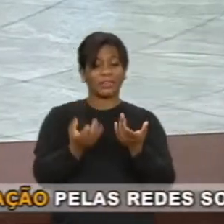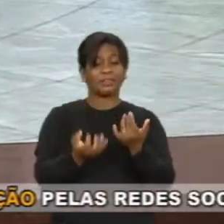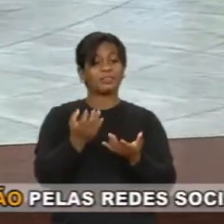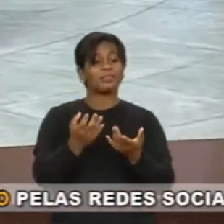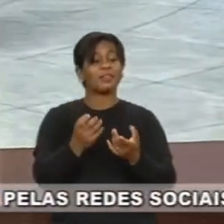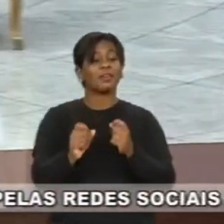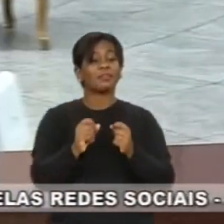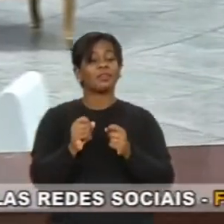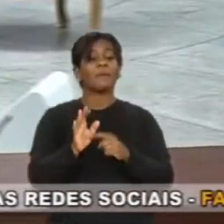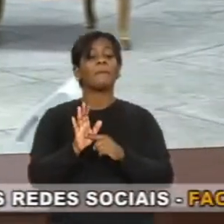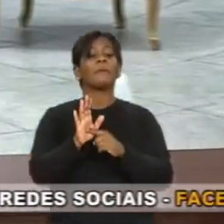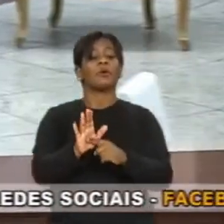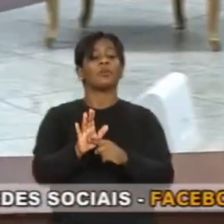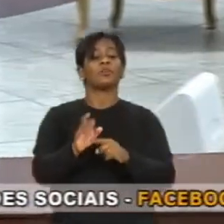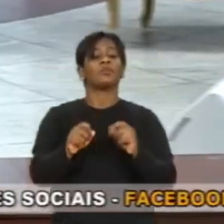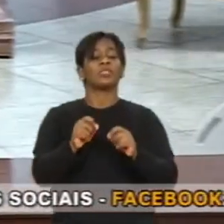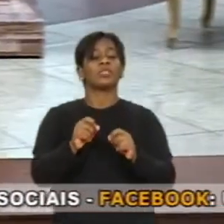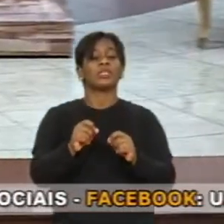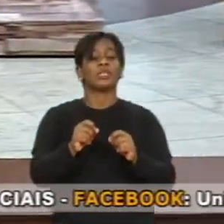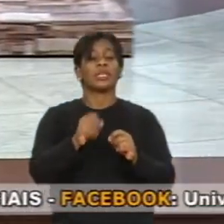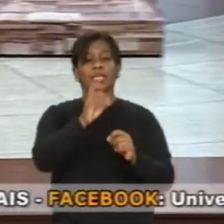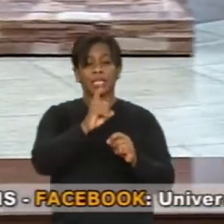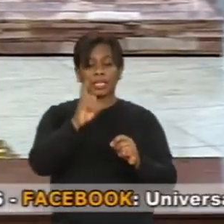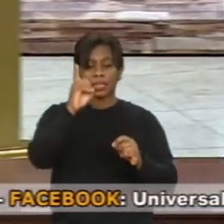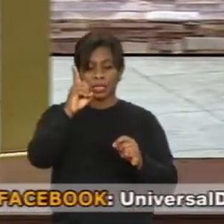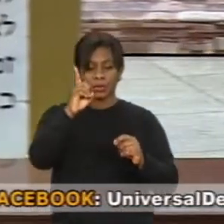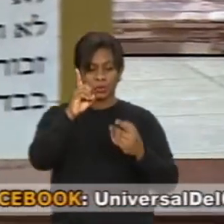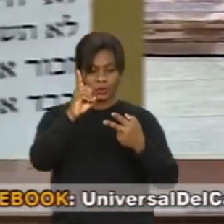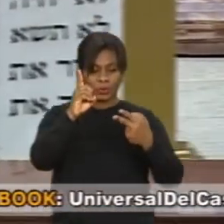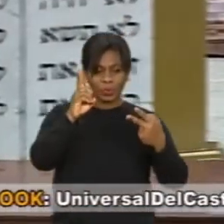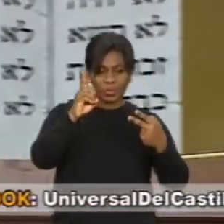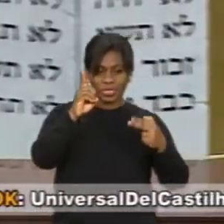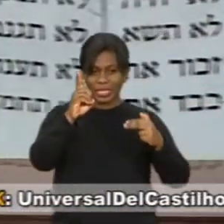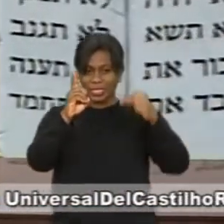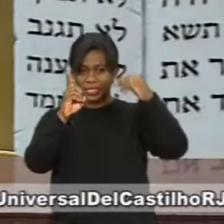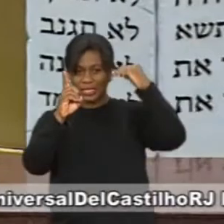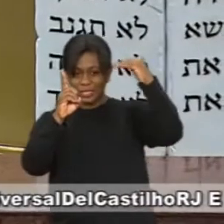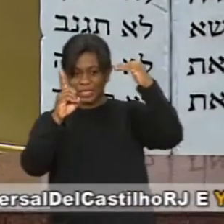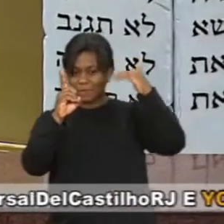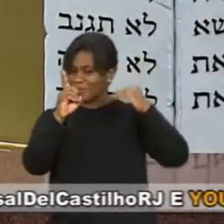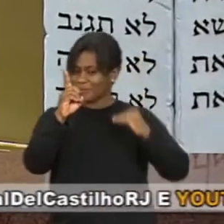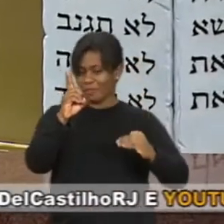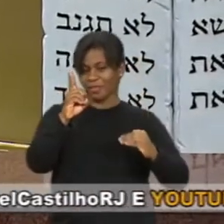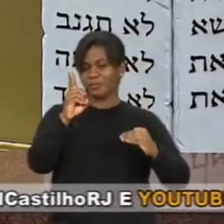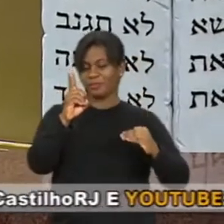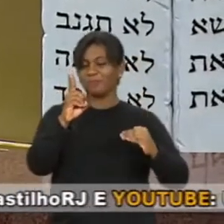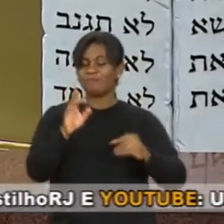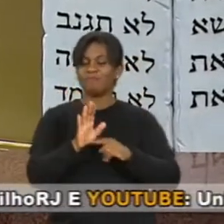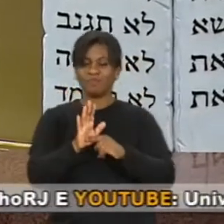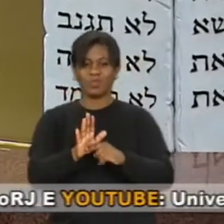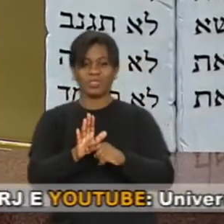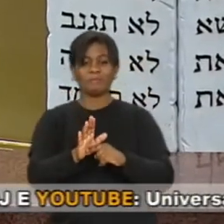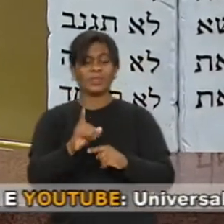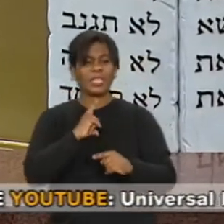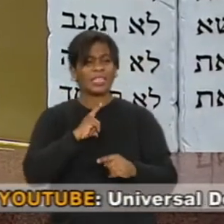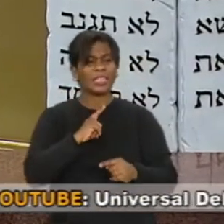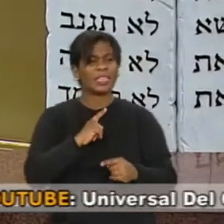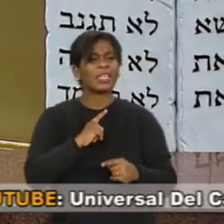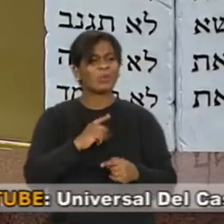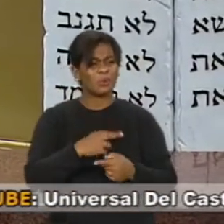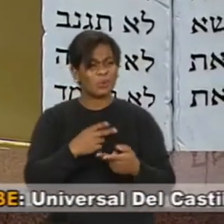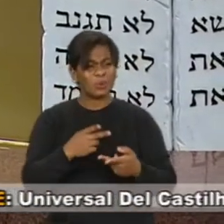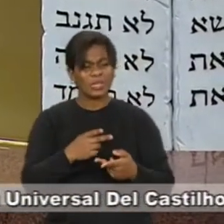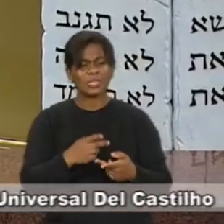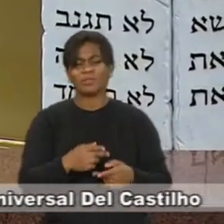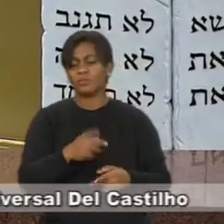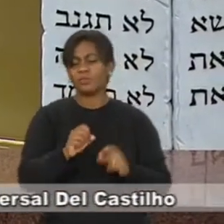isso. Tem gente que hoje, a bênção que ela recebeu no passado está tomando lugar de Deus, porque às vezes Deus pede